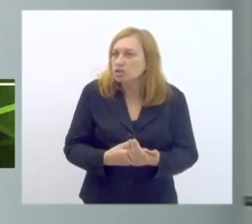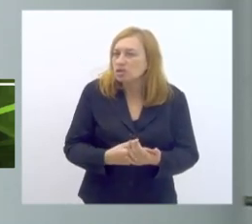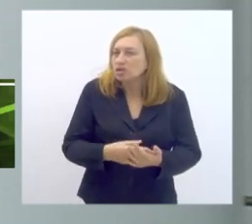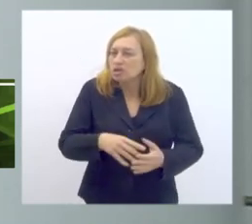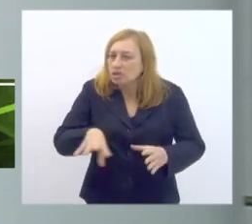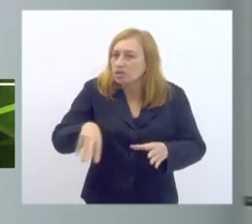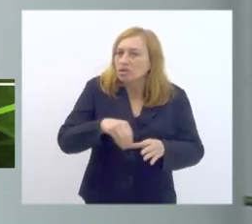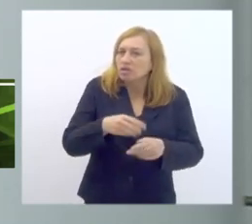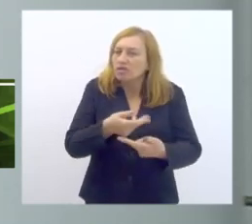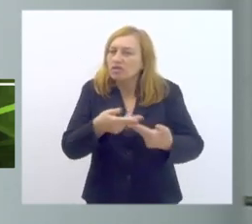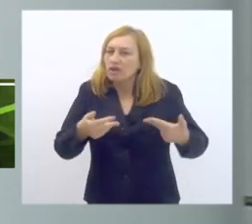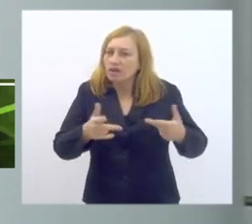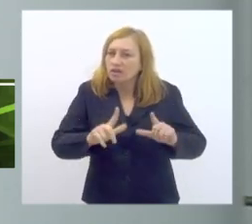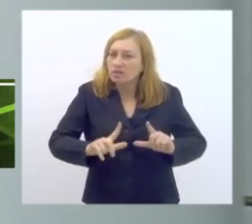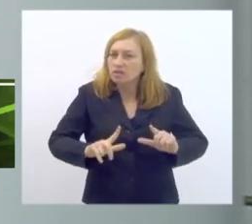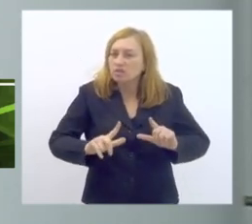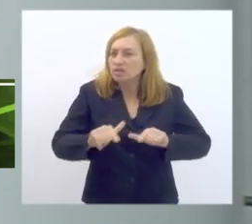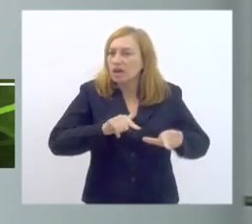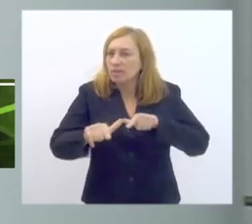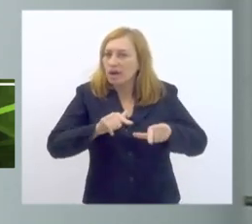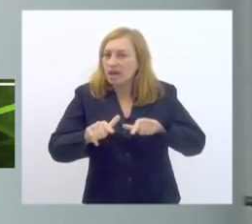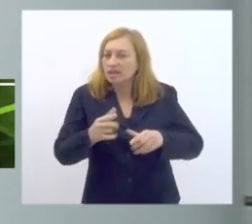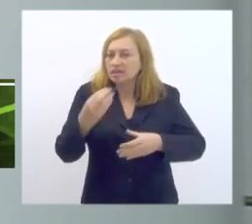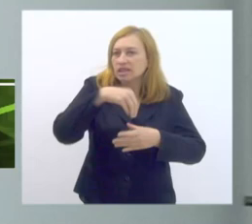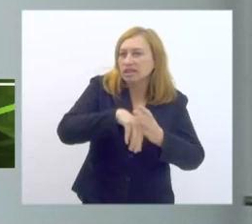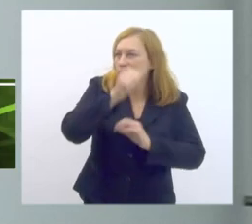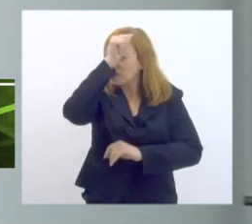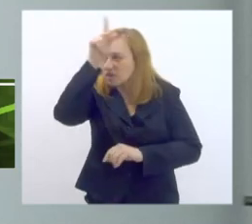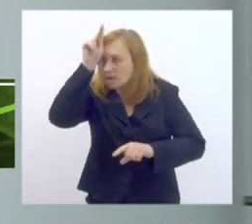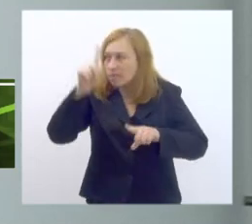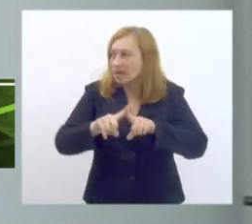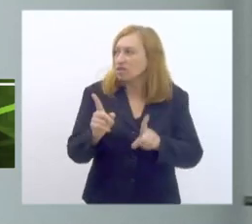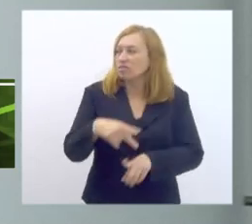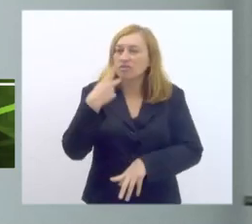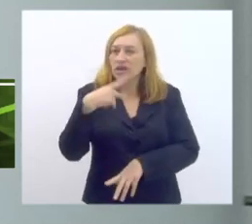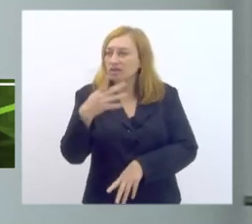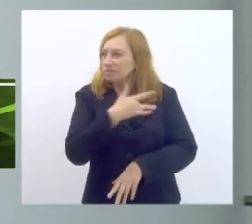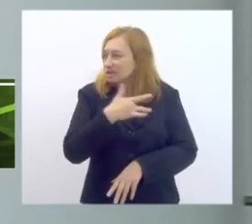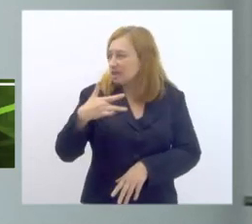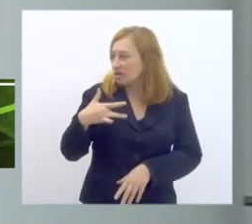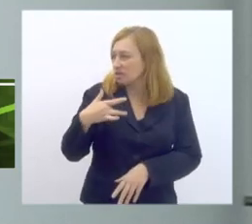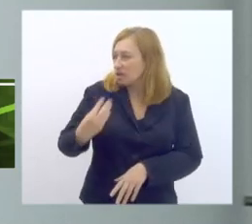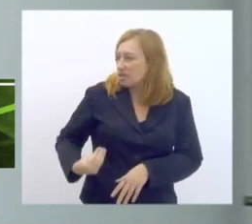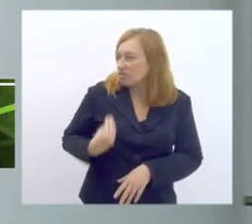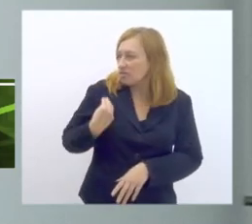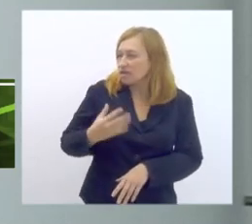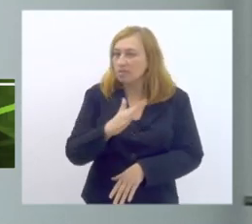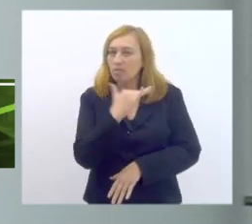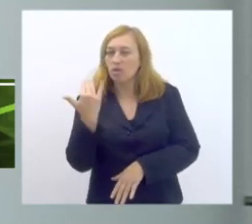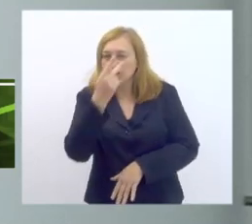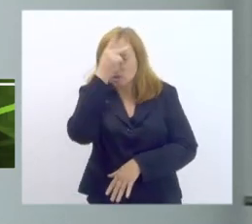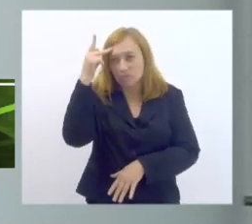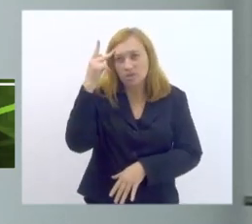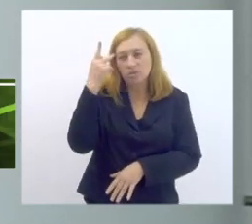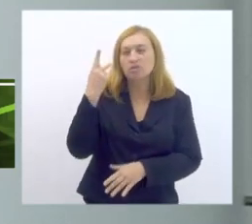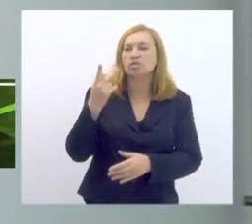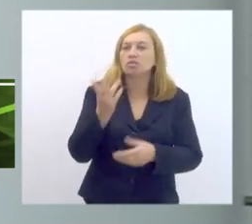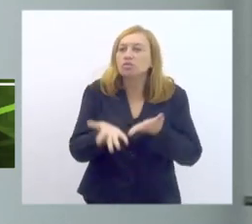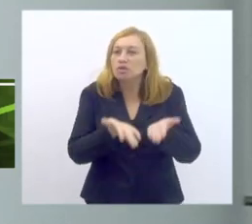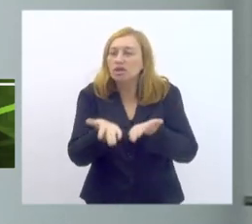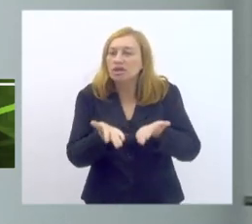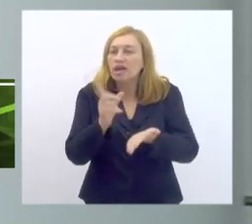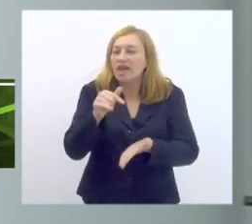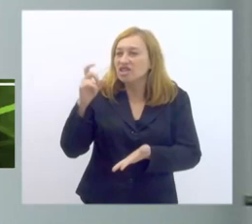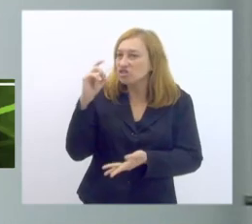muitas ações dentro de uma prefeitura, mas quando se trata de saúde, a gente está lidando com vida e morte das pessoas. E é